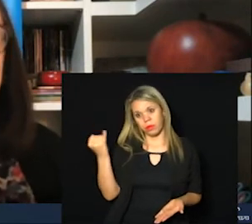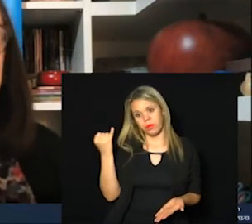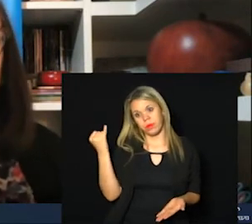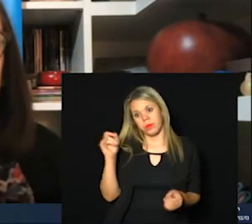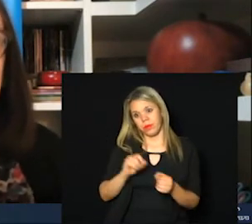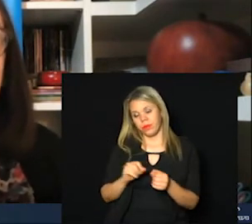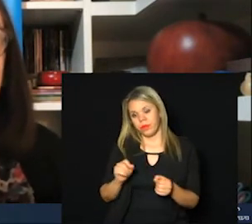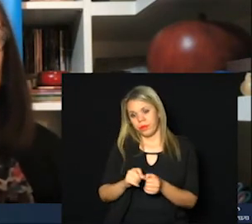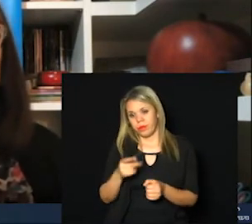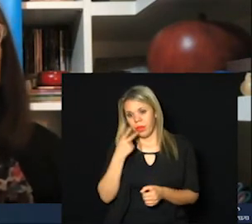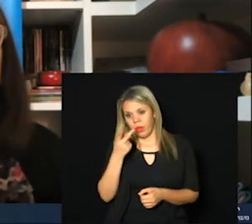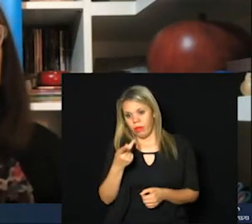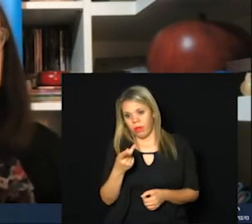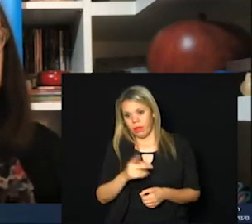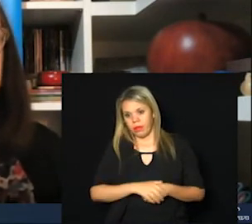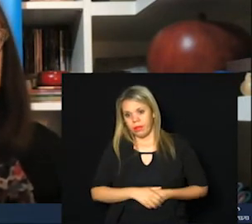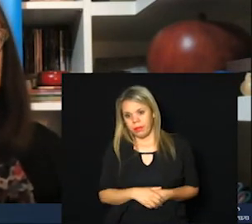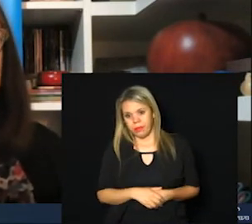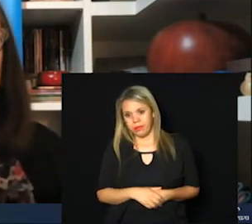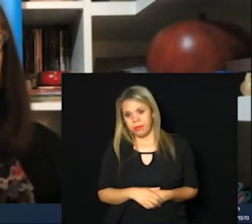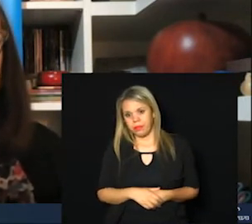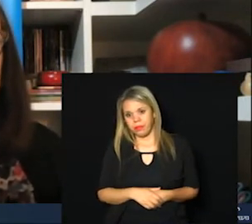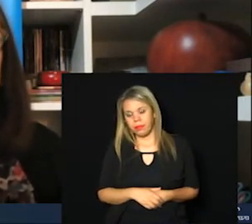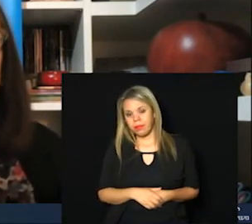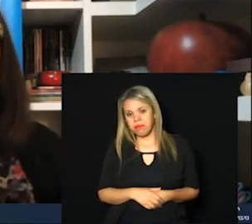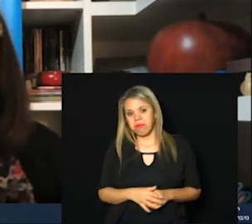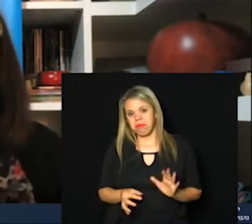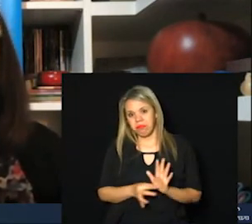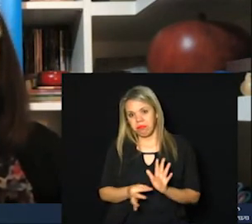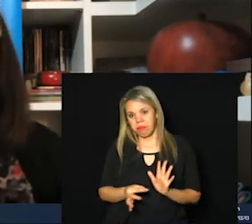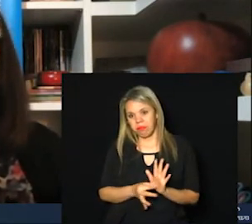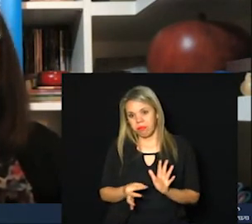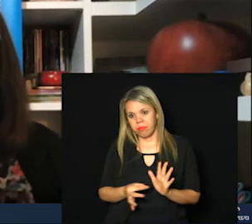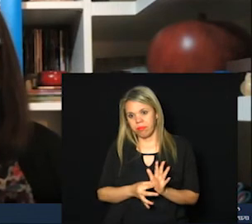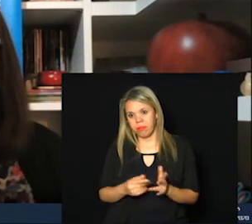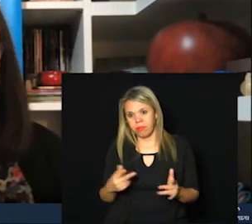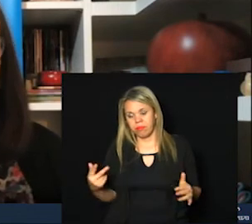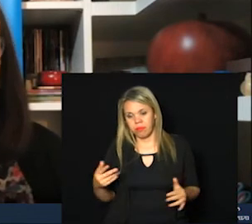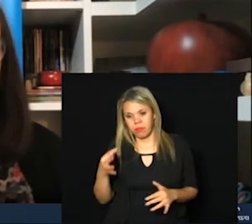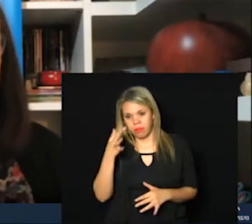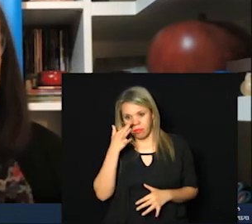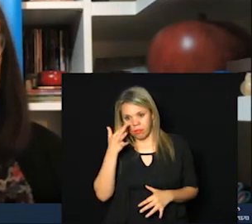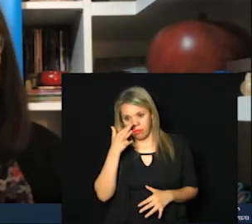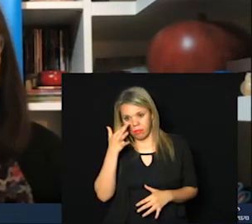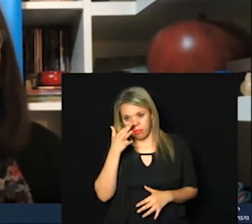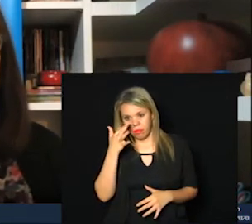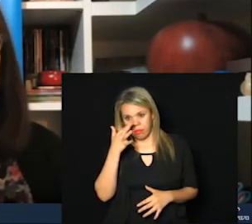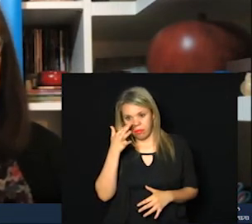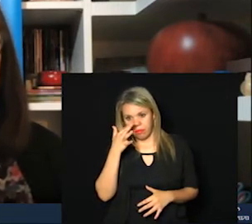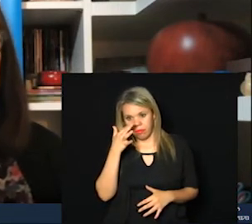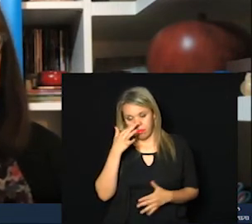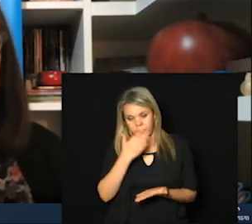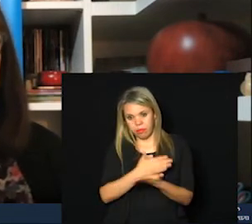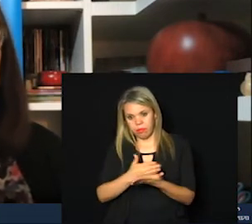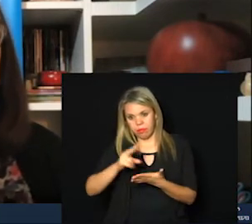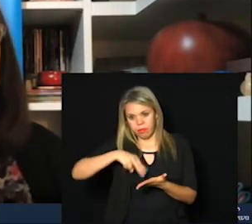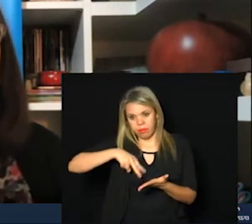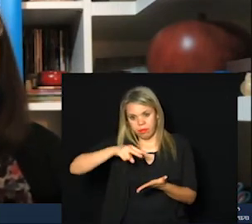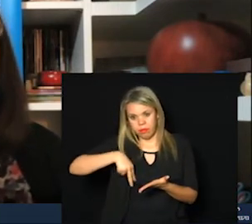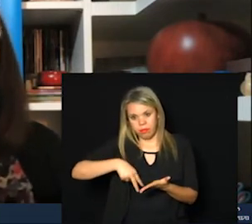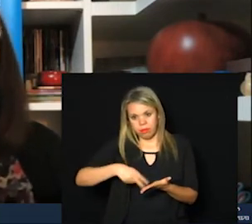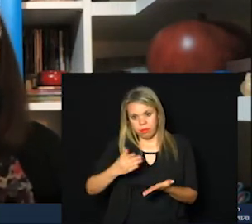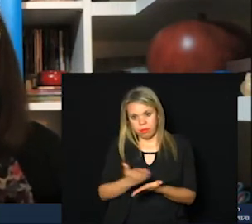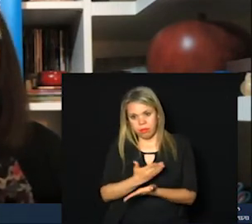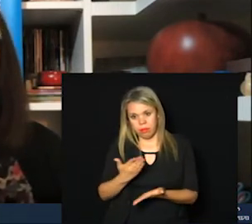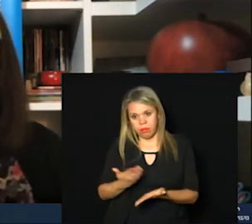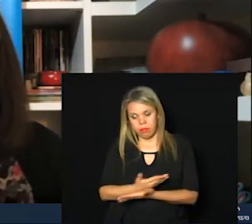esse comentário. Para mim, uma das coisas que me chamou a atenção, logo que eu iniciei a leitura,